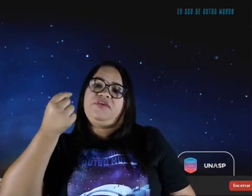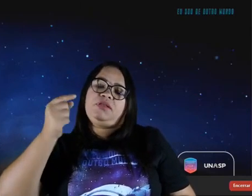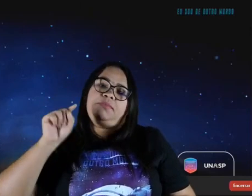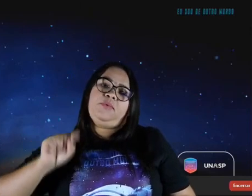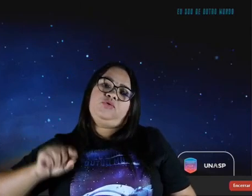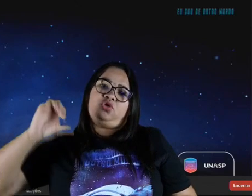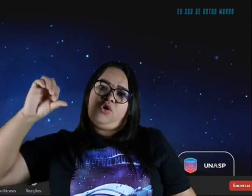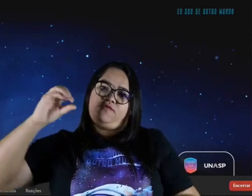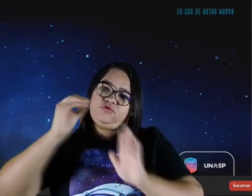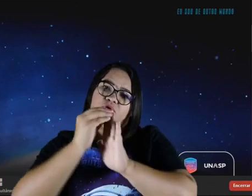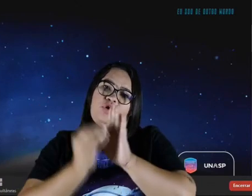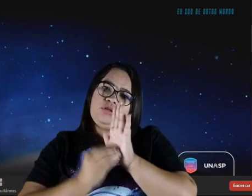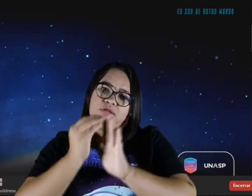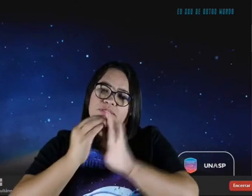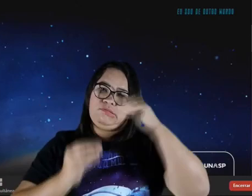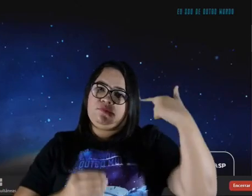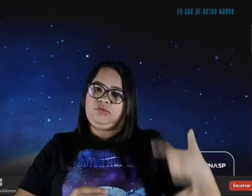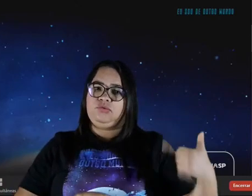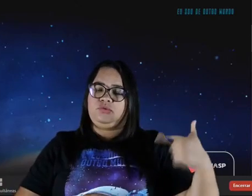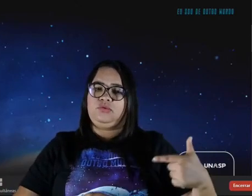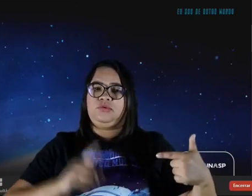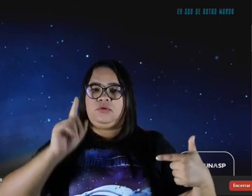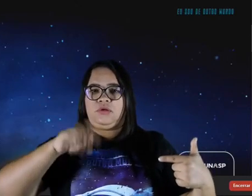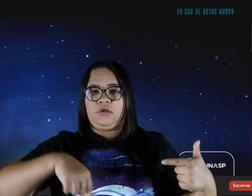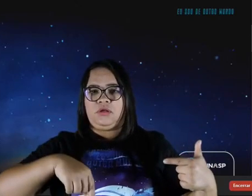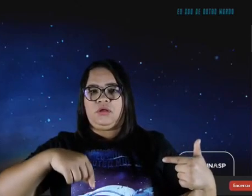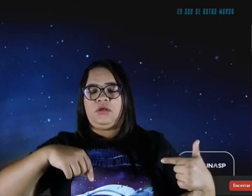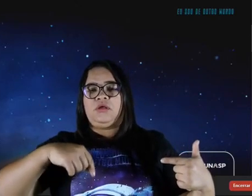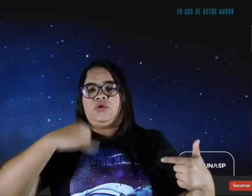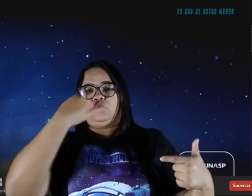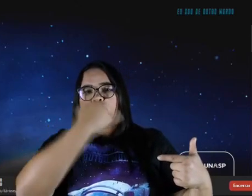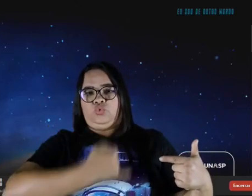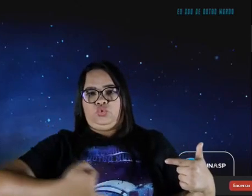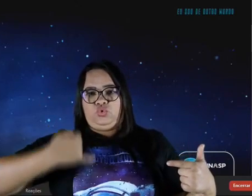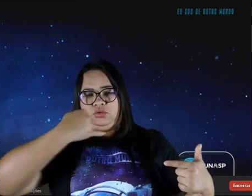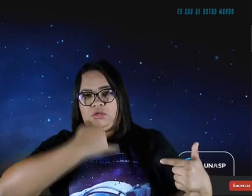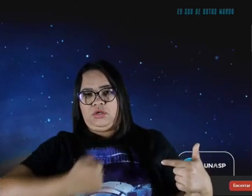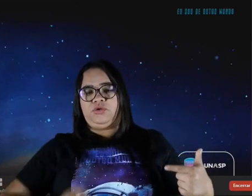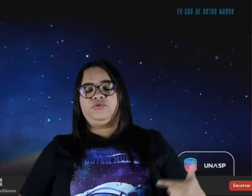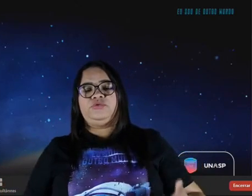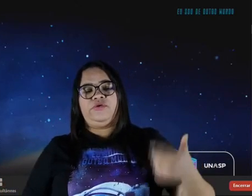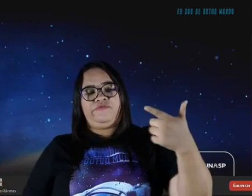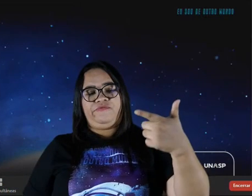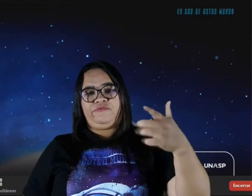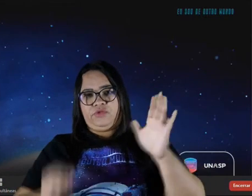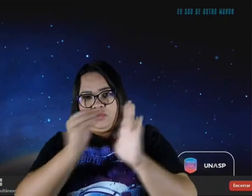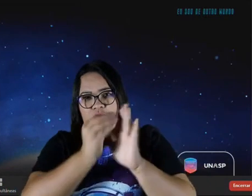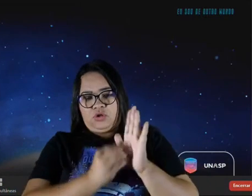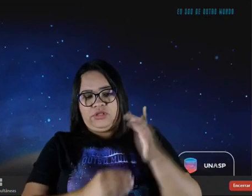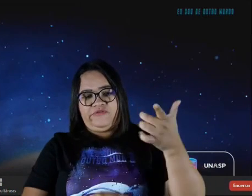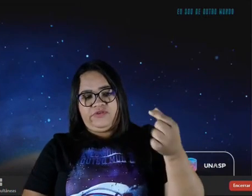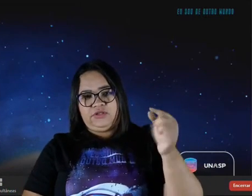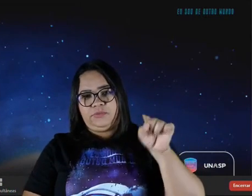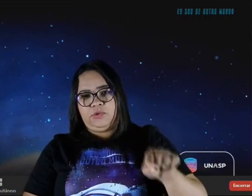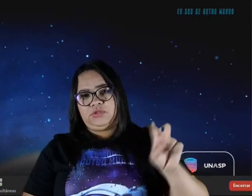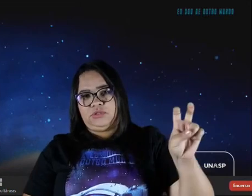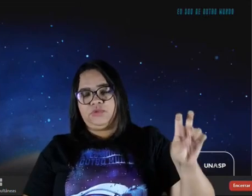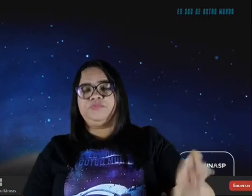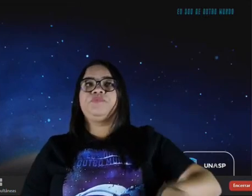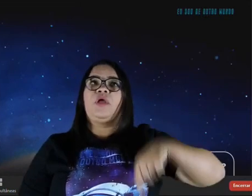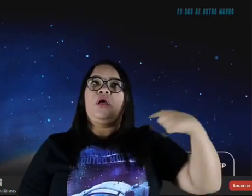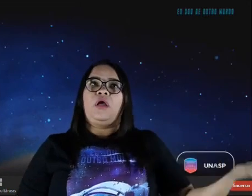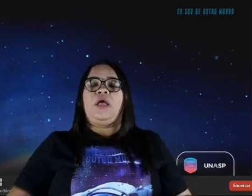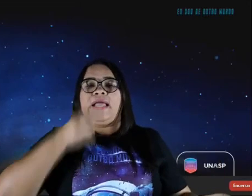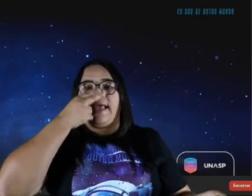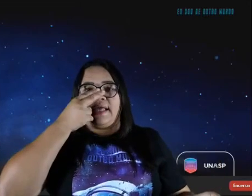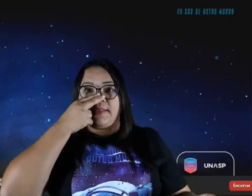20,9. Em segundo lugar, foram judeus, que ficaram com 20,5. Protestantes evangélicos brancos, que eles fizeram